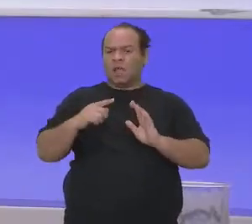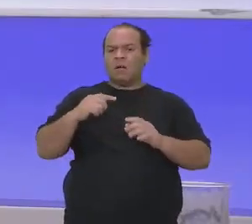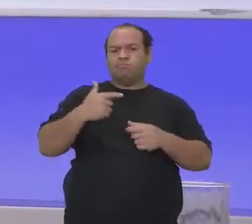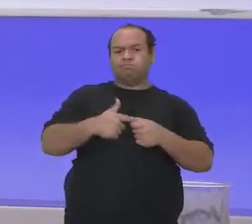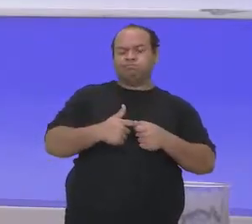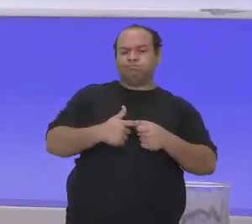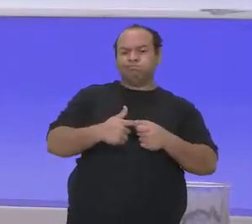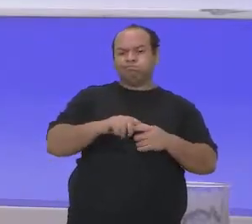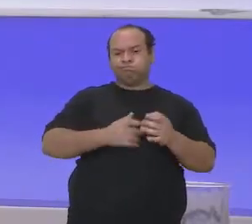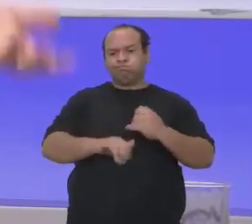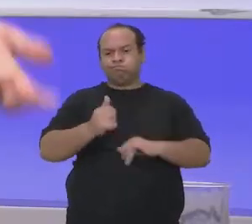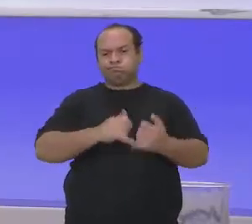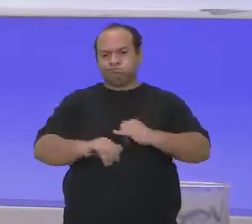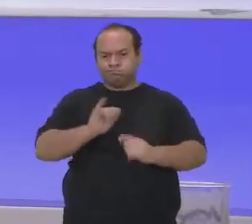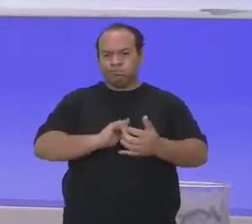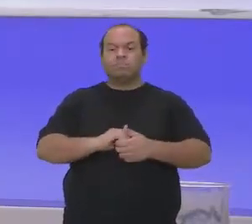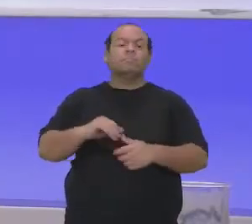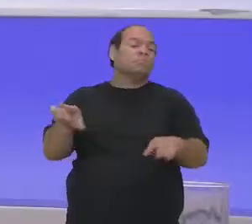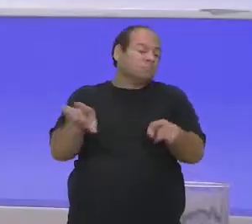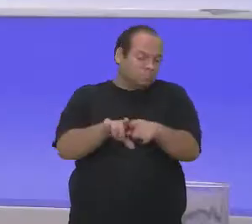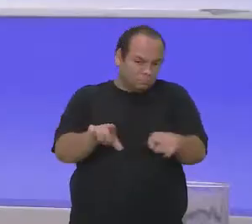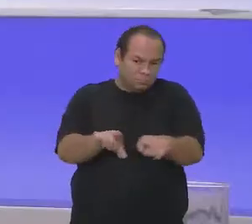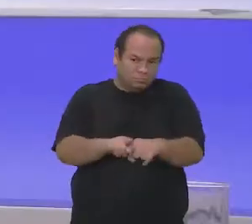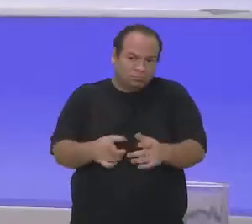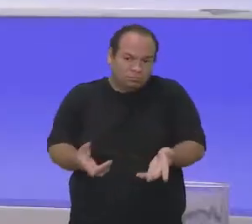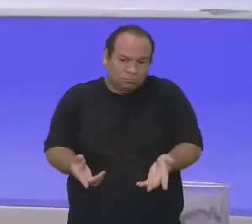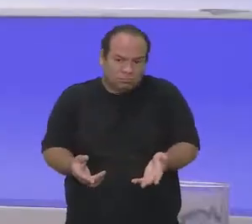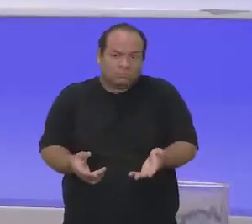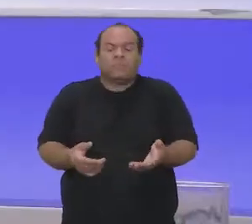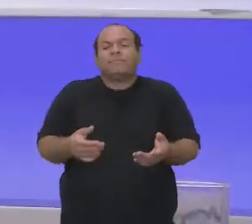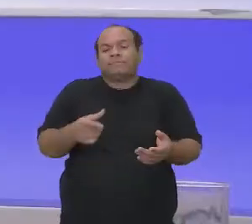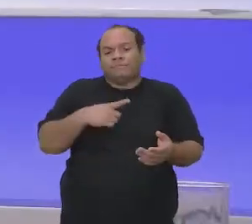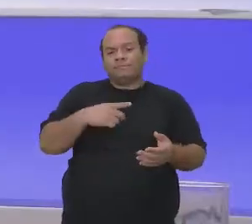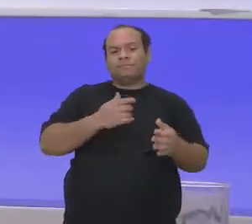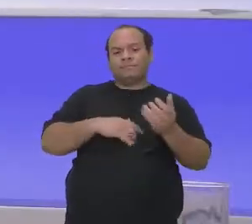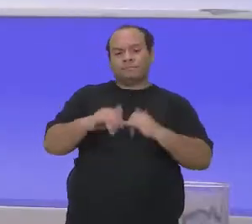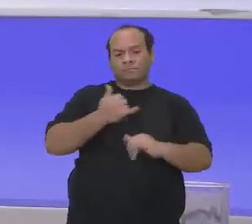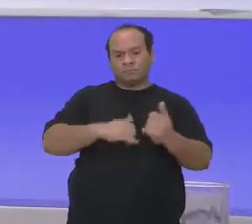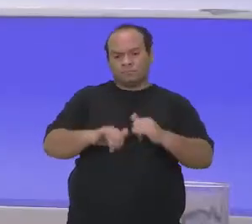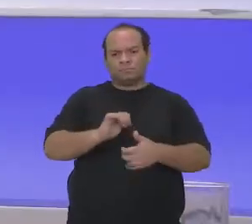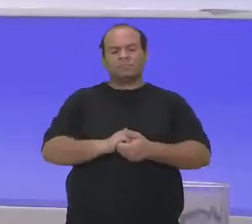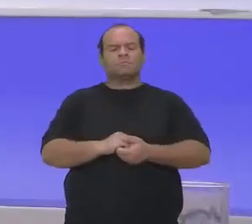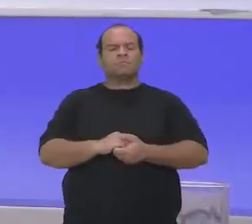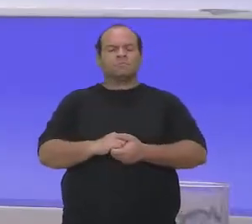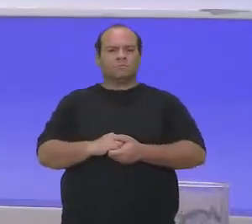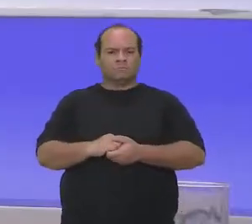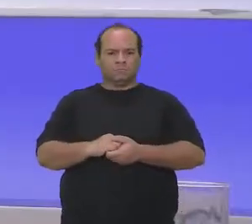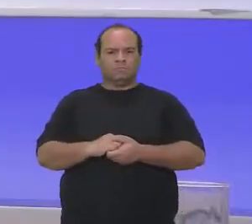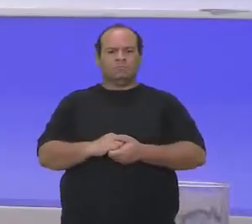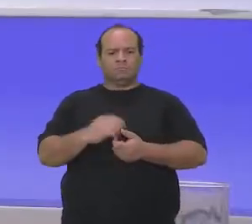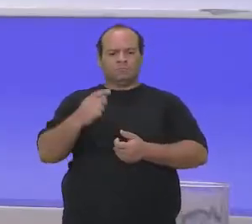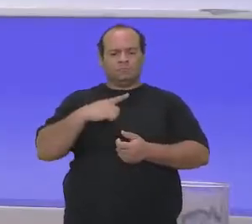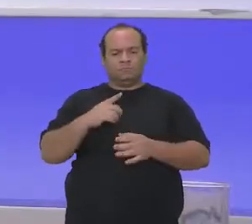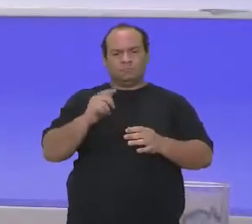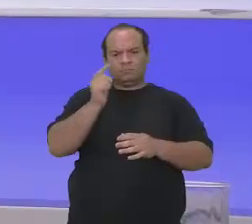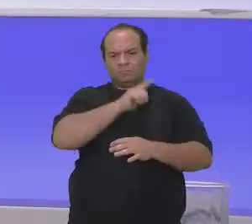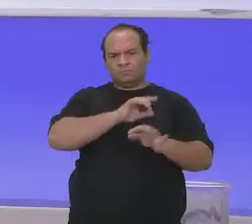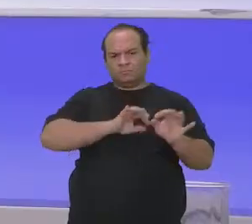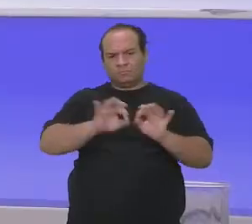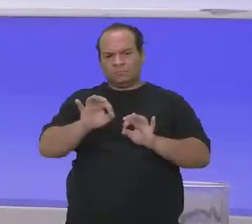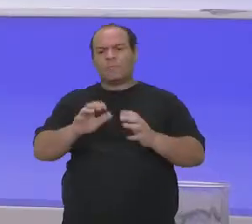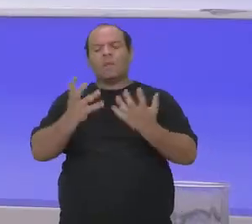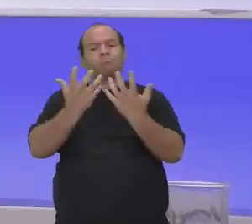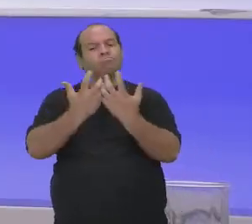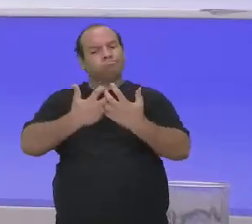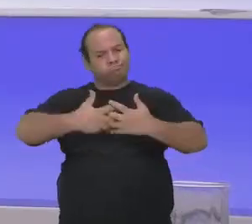Então a gente está falando ali da queima de um combustível que gera energia, né, a queima do combustível gerando energia